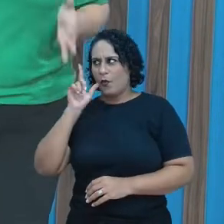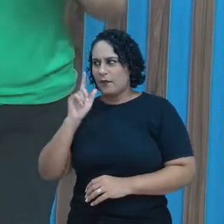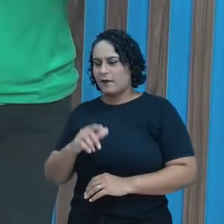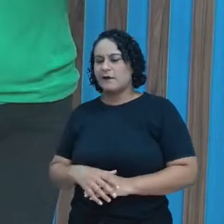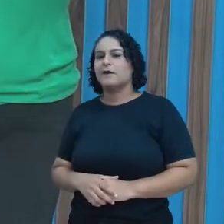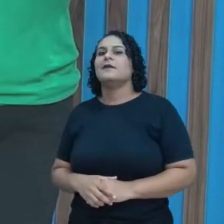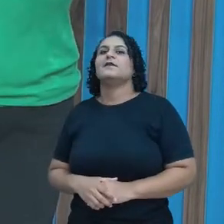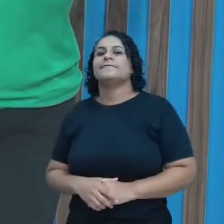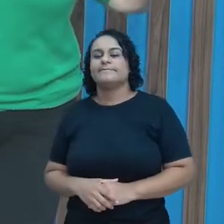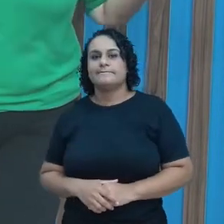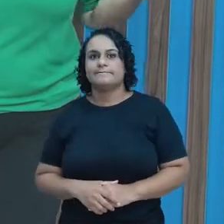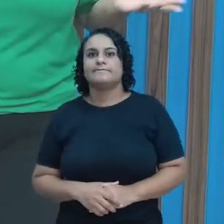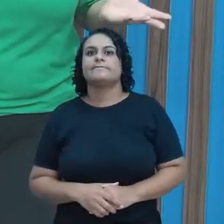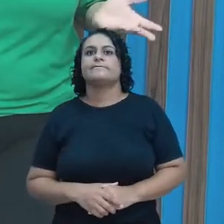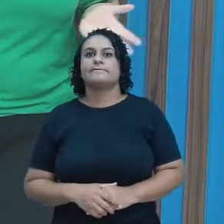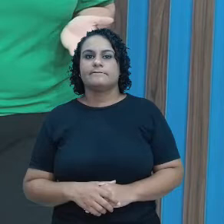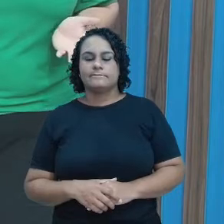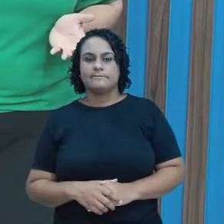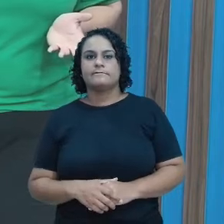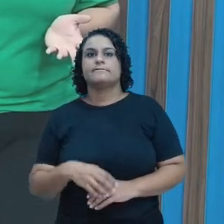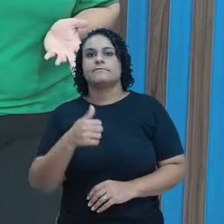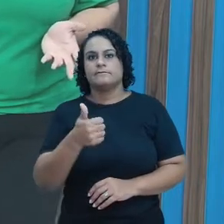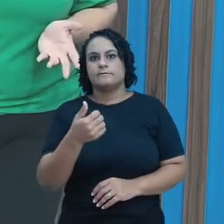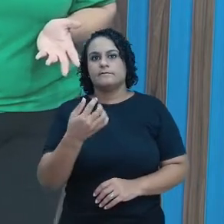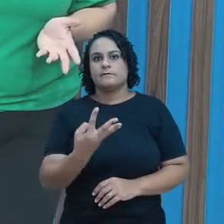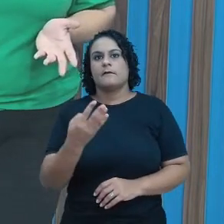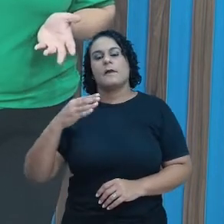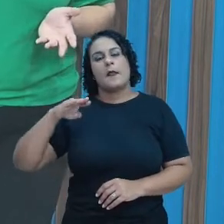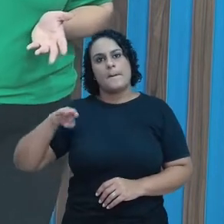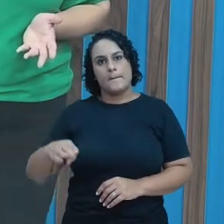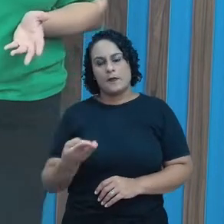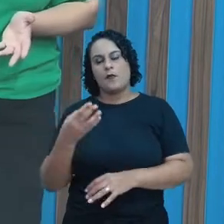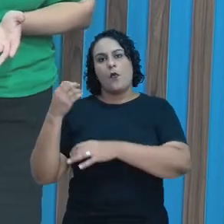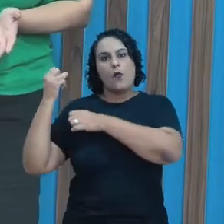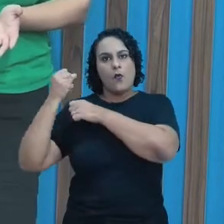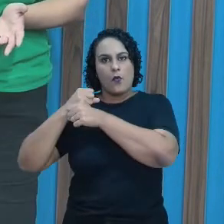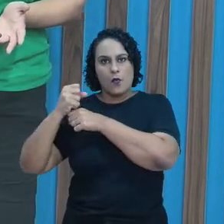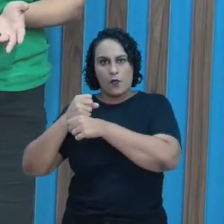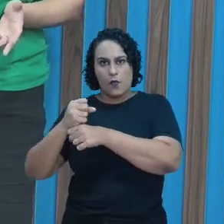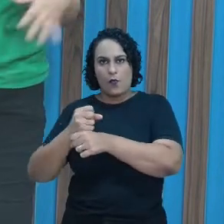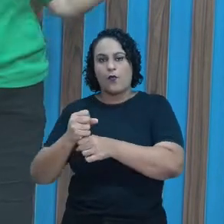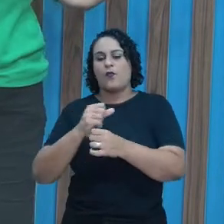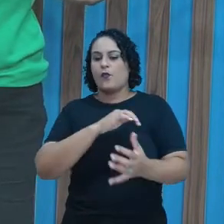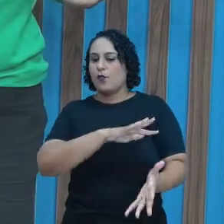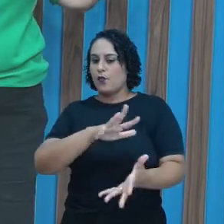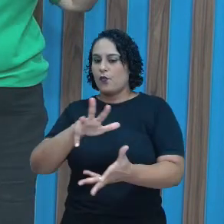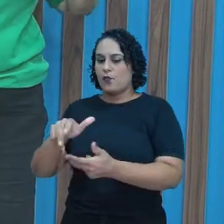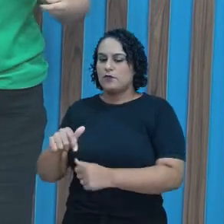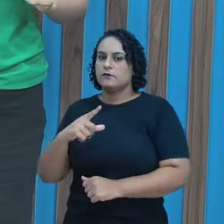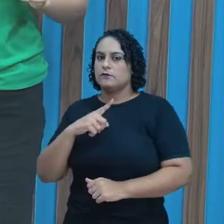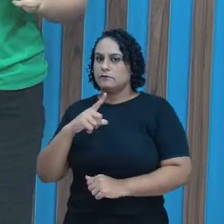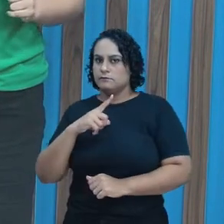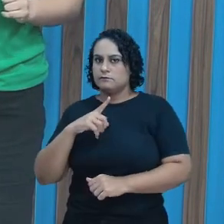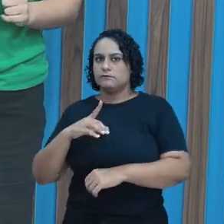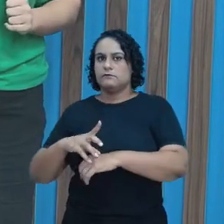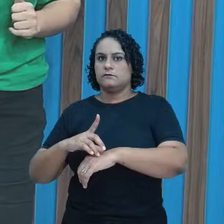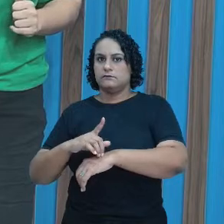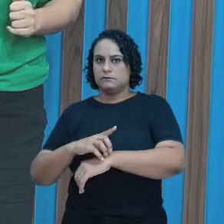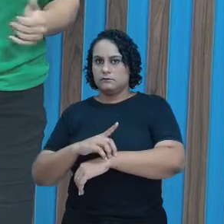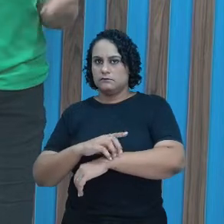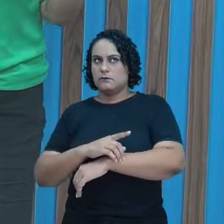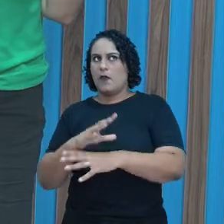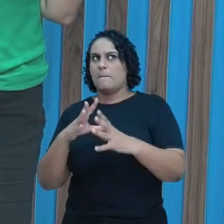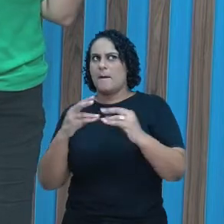certo? Diante desses 14 bilhões de anos que o universo tem, os dinossauros praticamente foram extintos